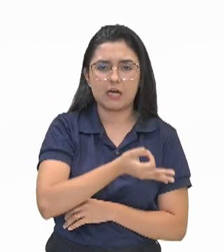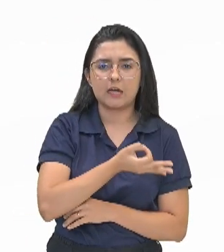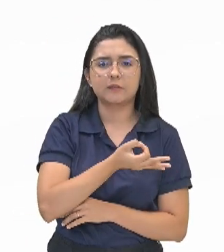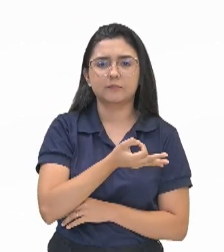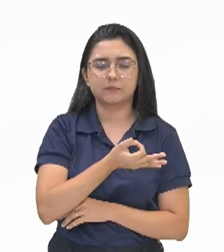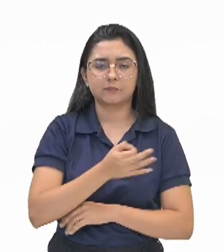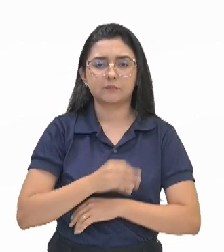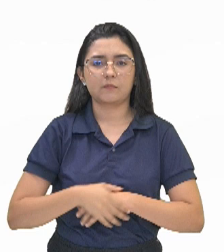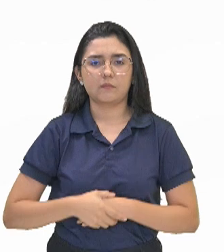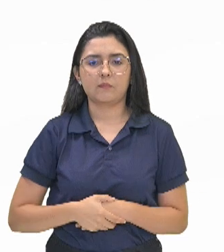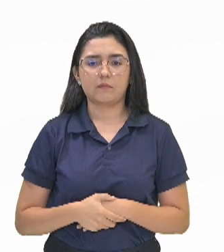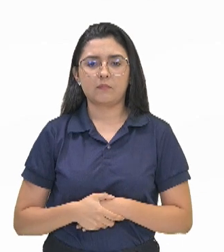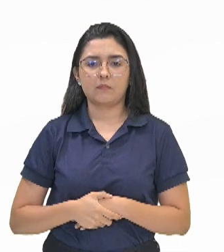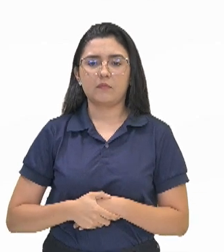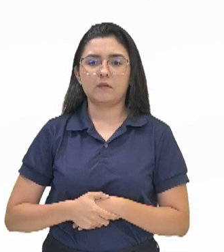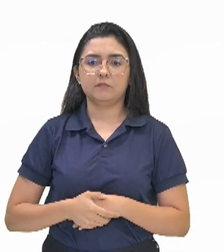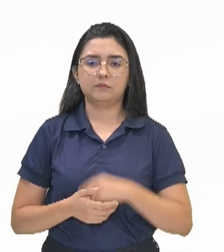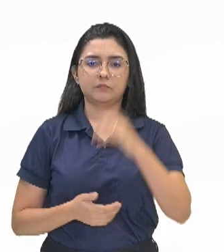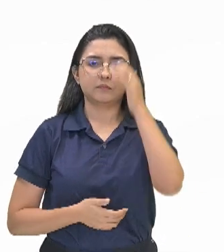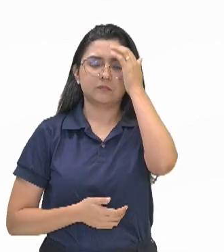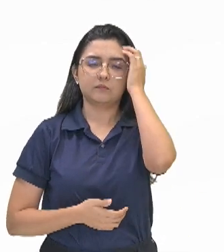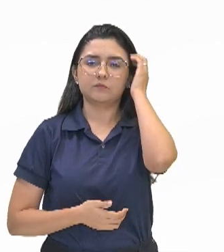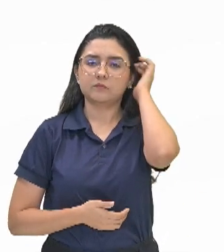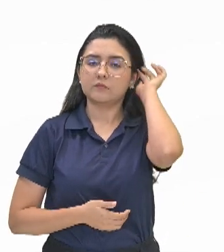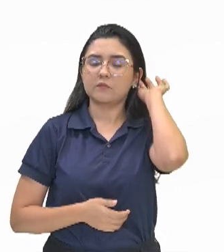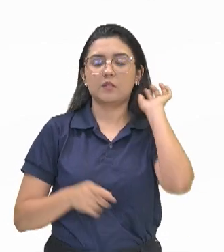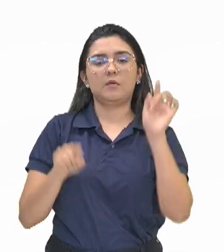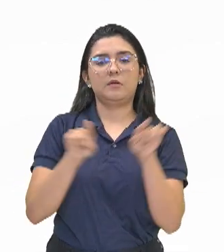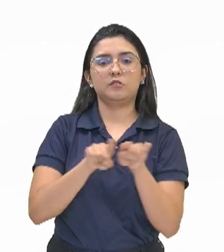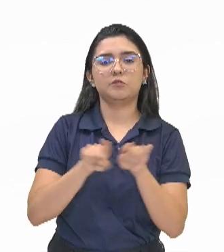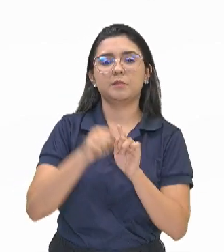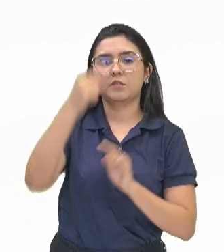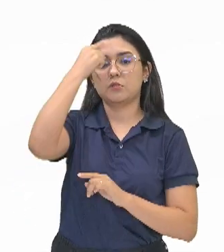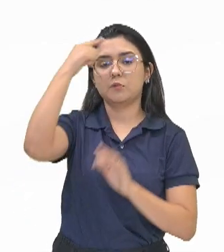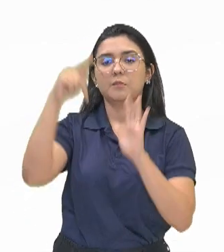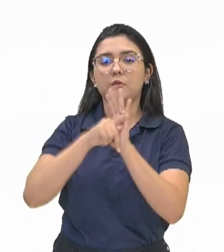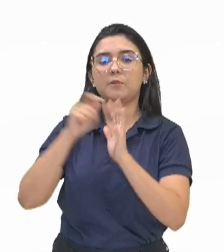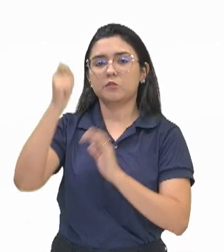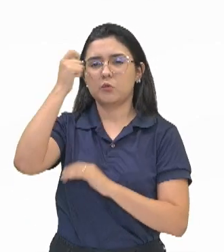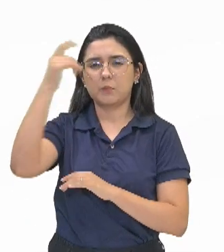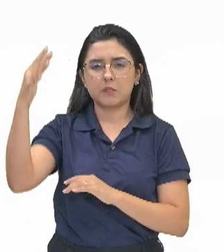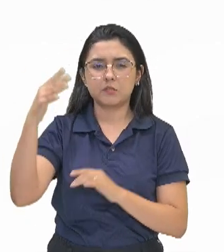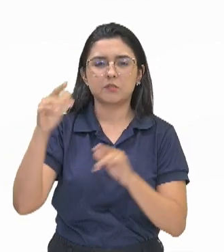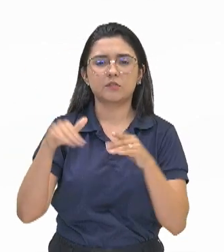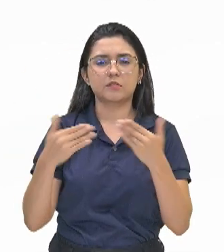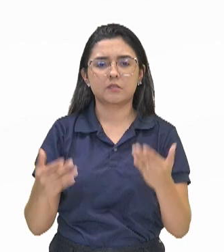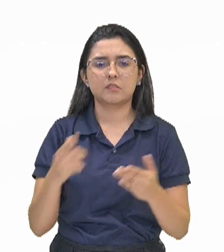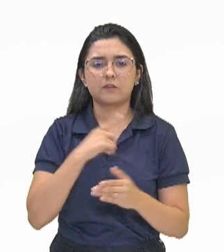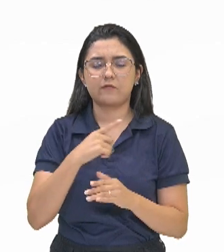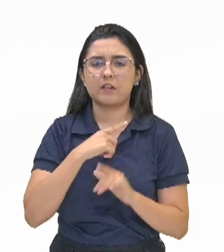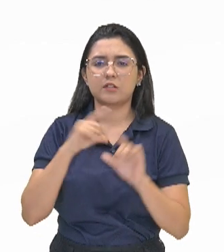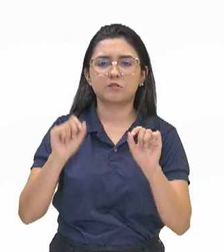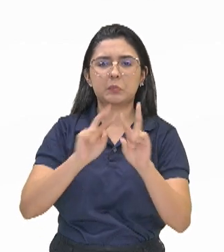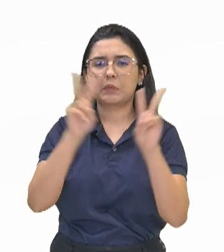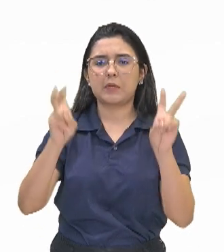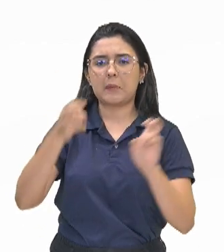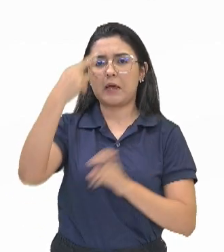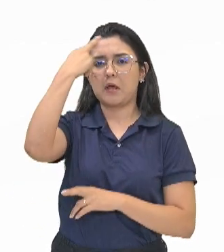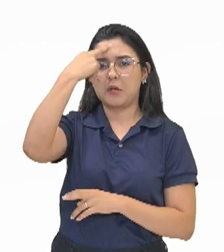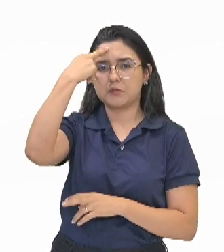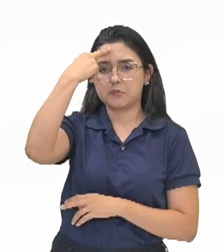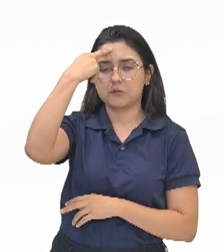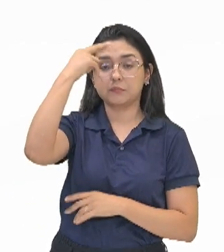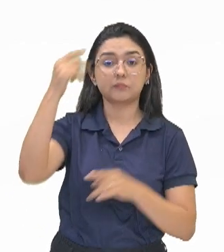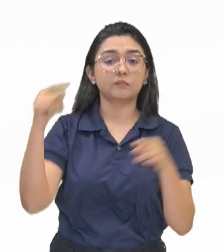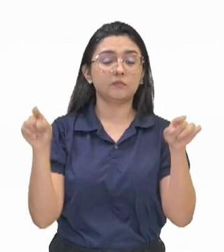tanto os pensadores, né, do iluminismo, que falaram, né, da glória da razão, também